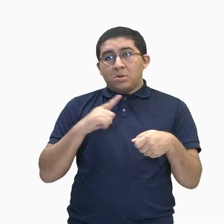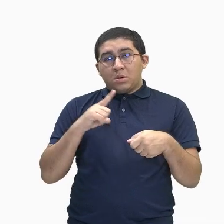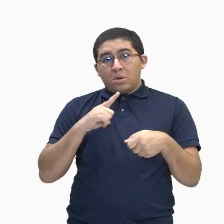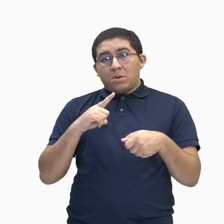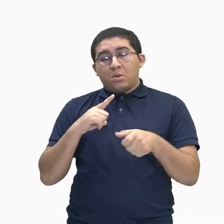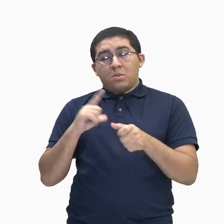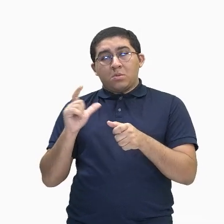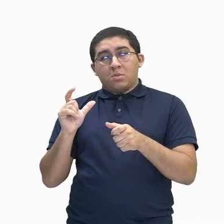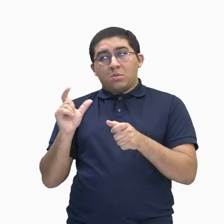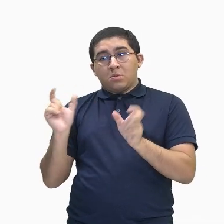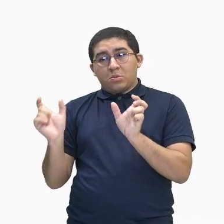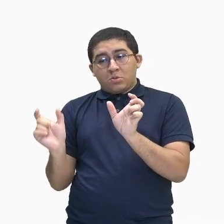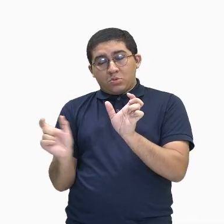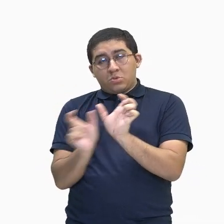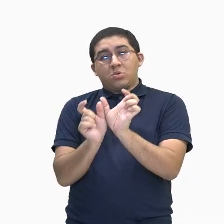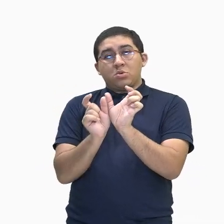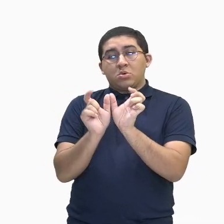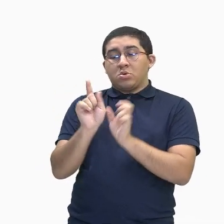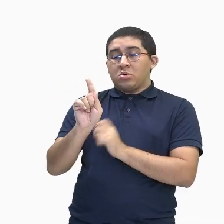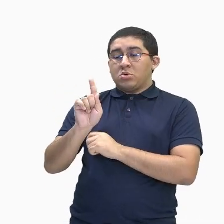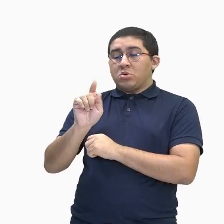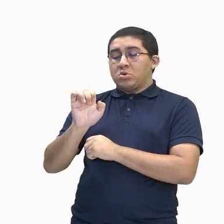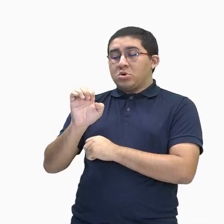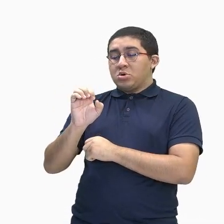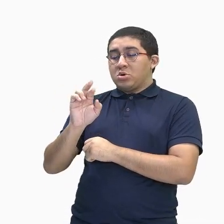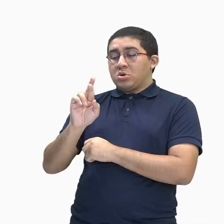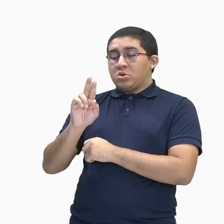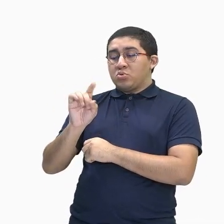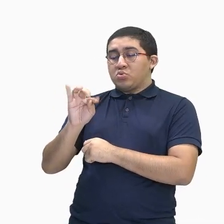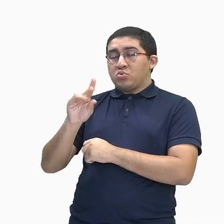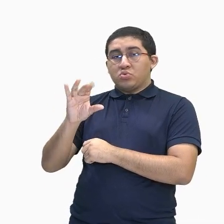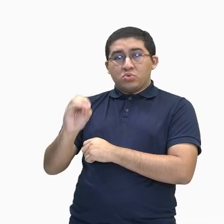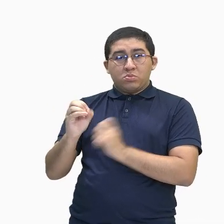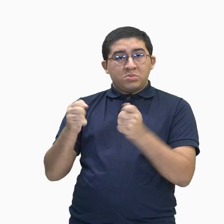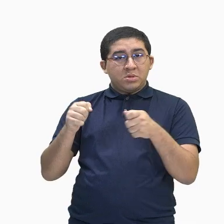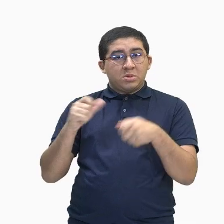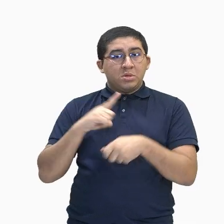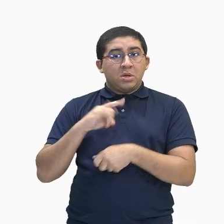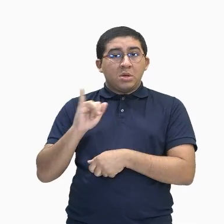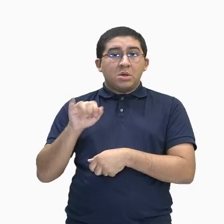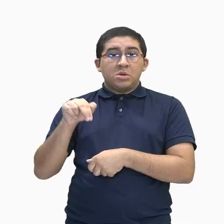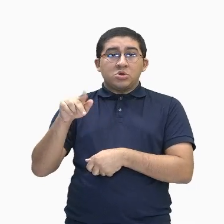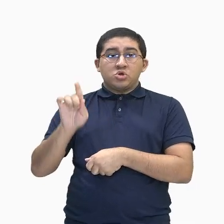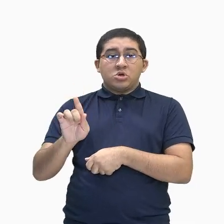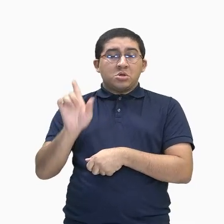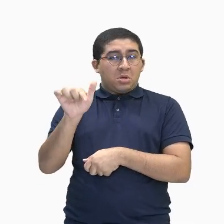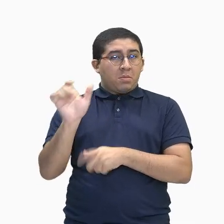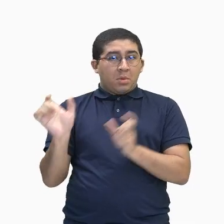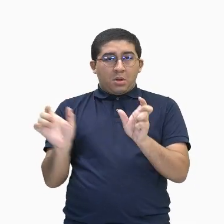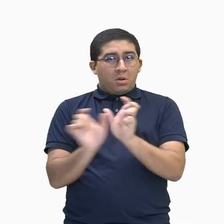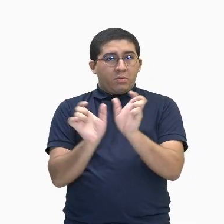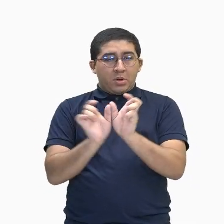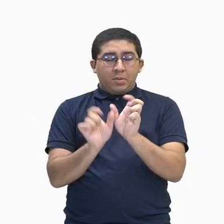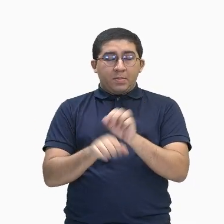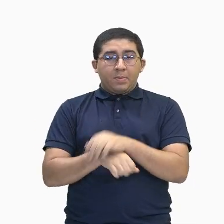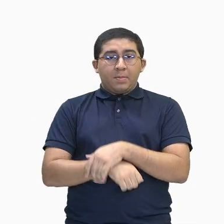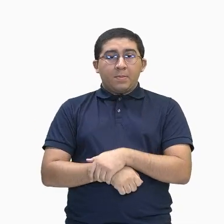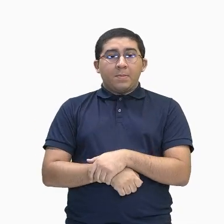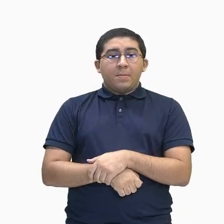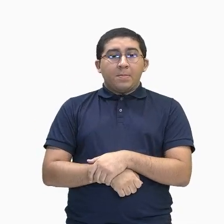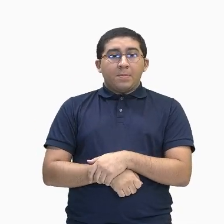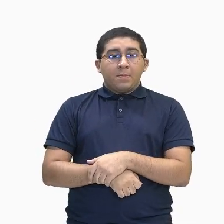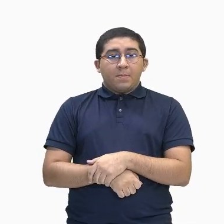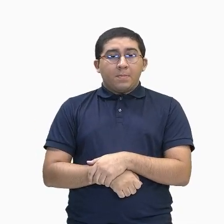we finished talk. Tem que ter o ing. I enjoy cooking. Então, eu gosto de cozinhar. Após